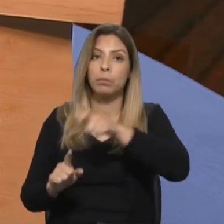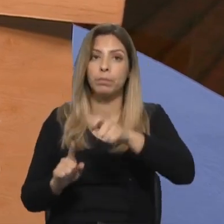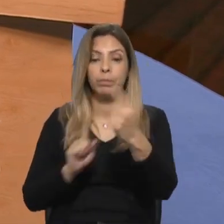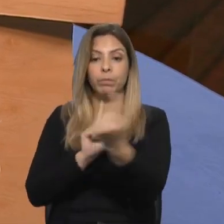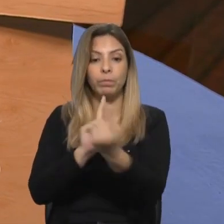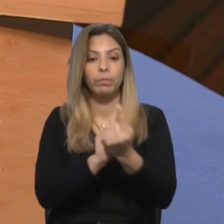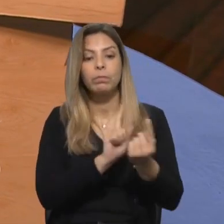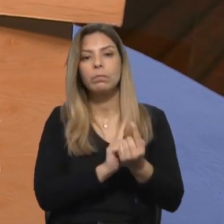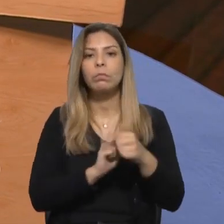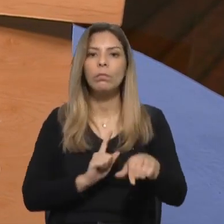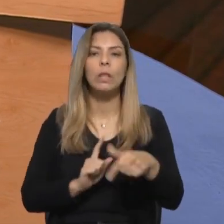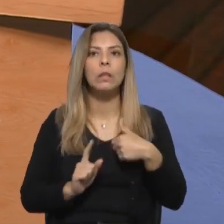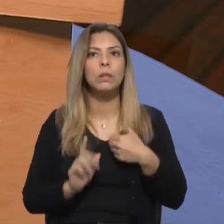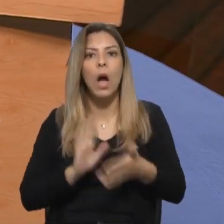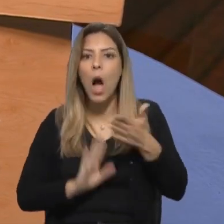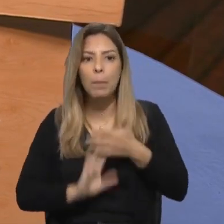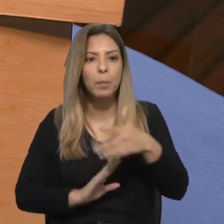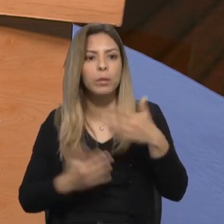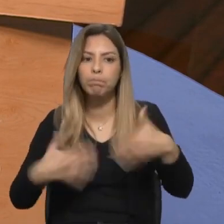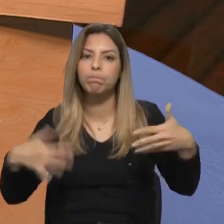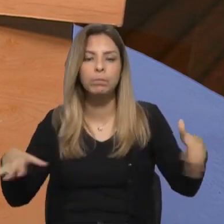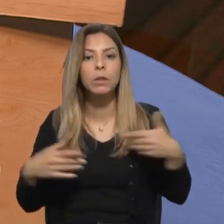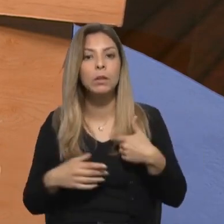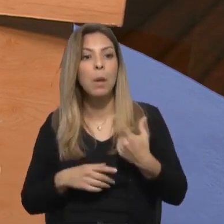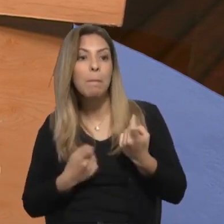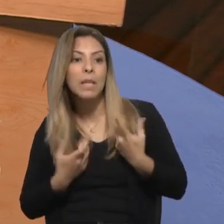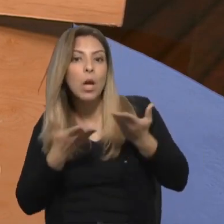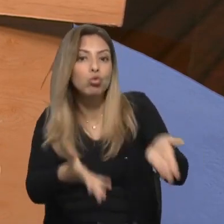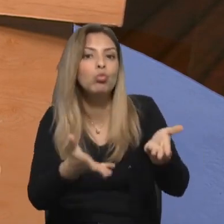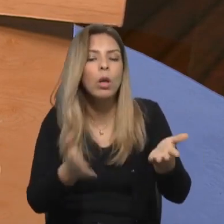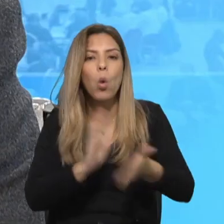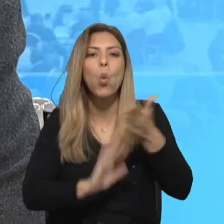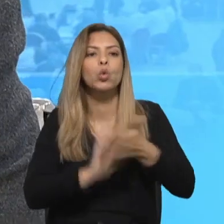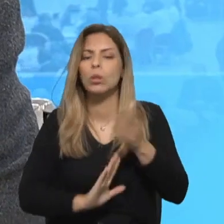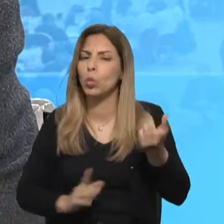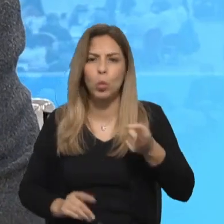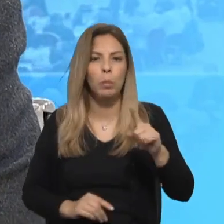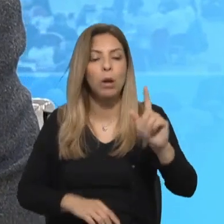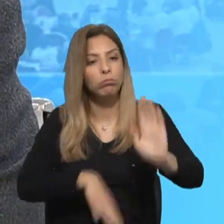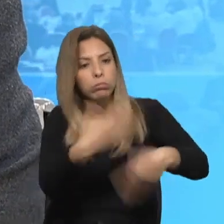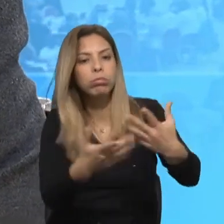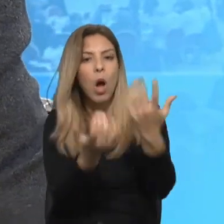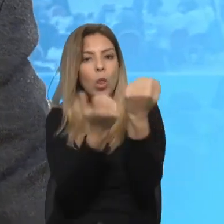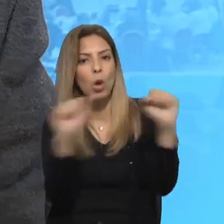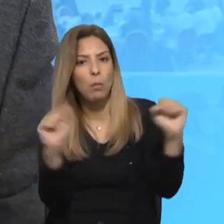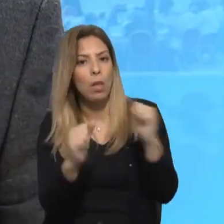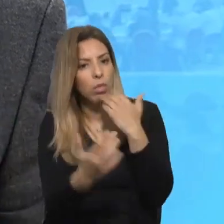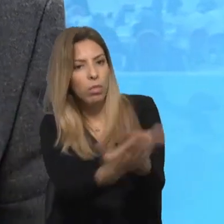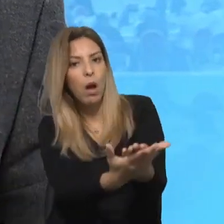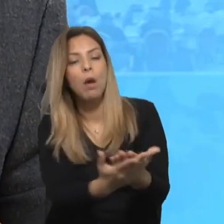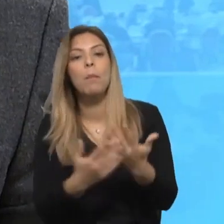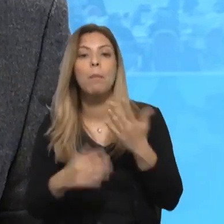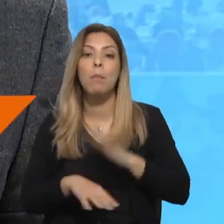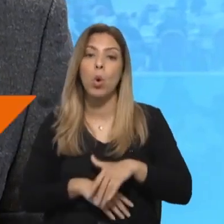pessoas rapidamente deixem de ser pessoas em situação de emergência ou de apoio, passem a ser pessoas autónomas. E por isso trabalhamos as